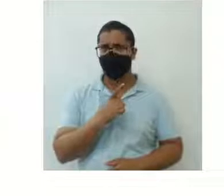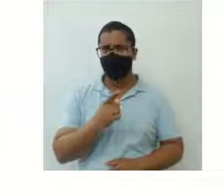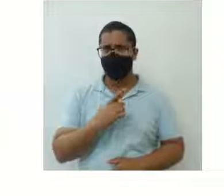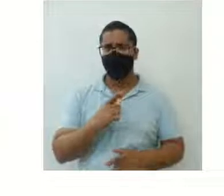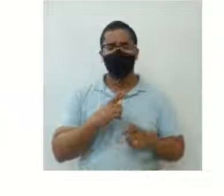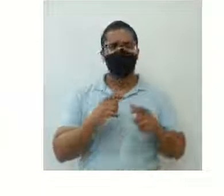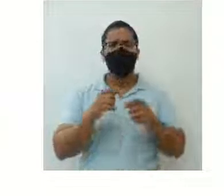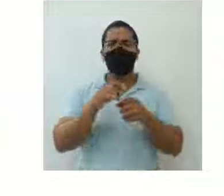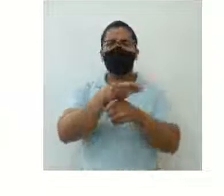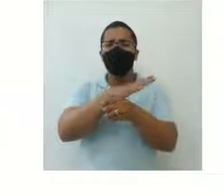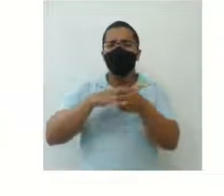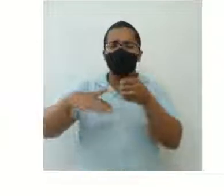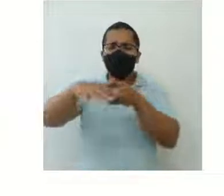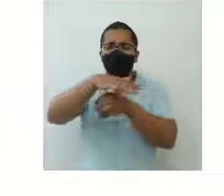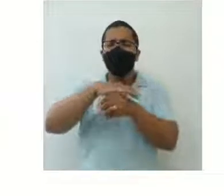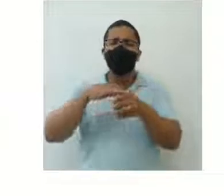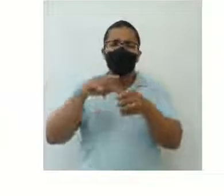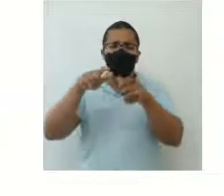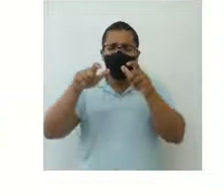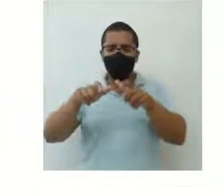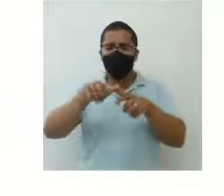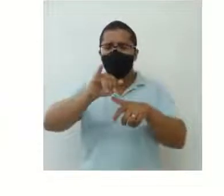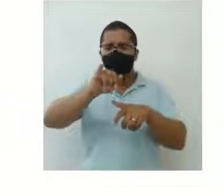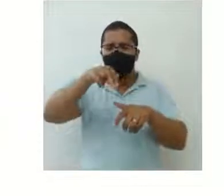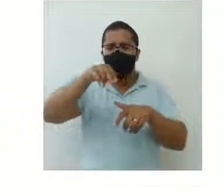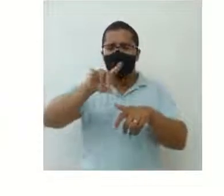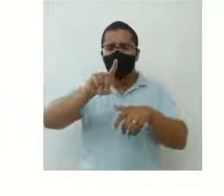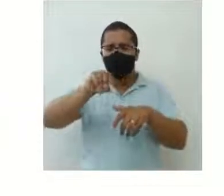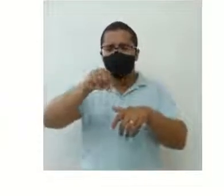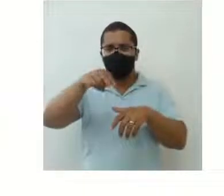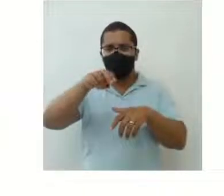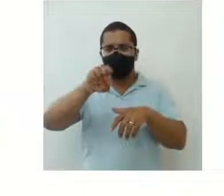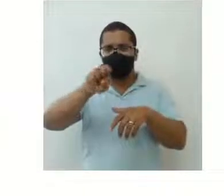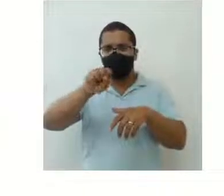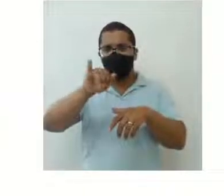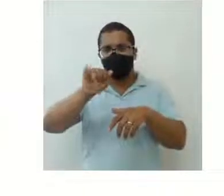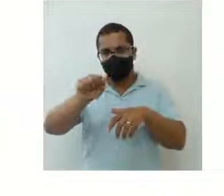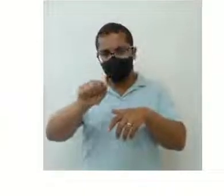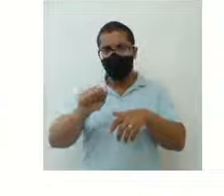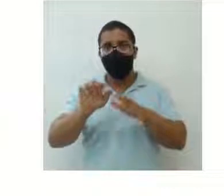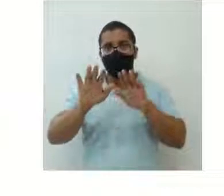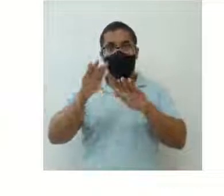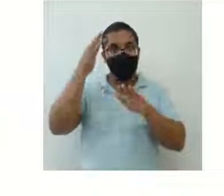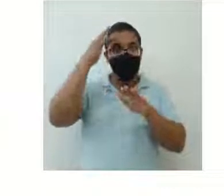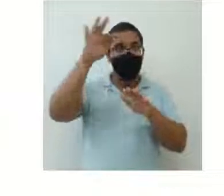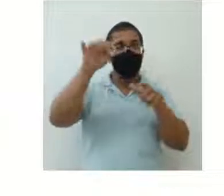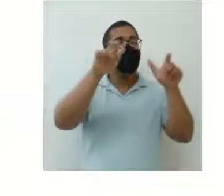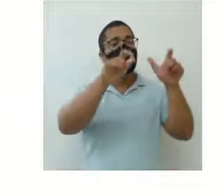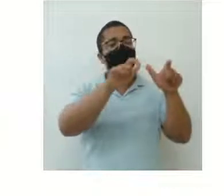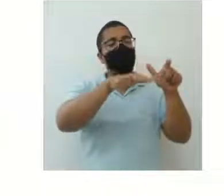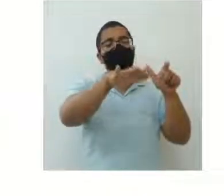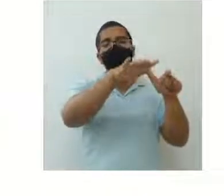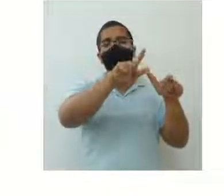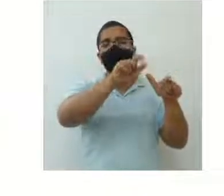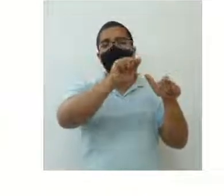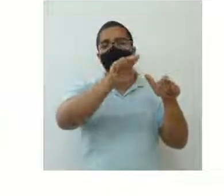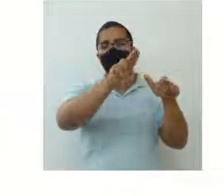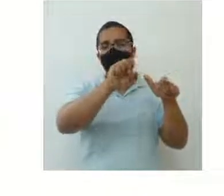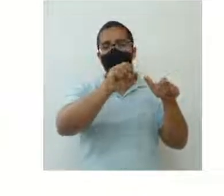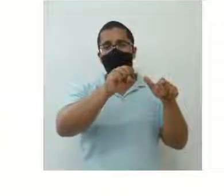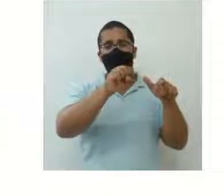outras ilhas da Indonésia. Já a França pega aquela parte de Laos, Camboja e